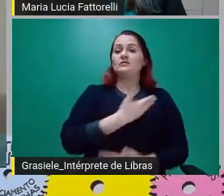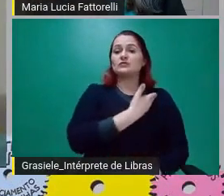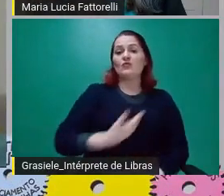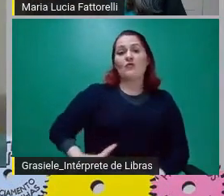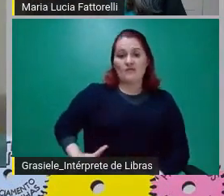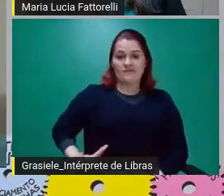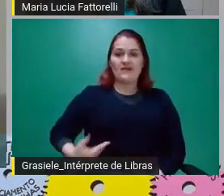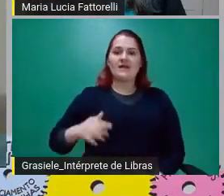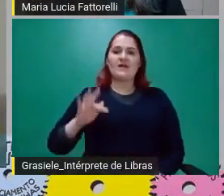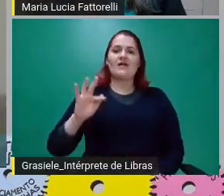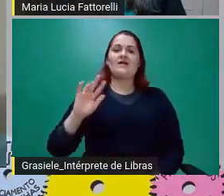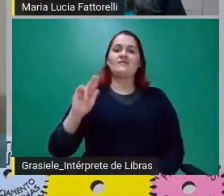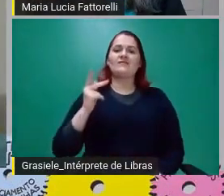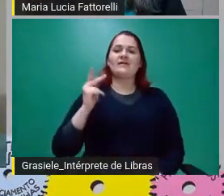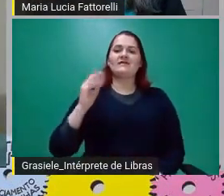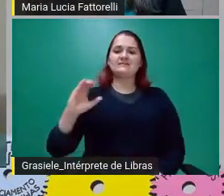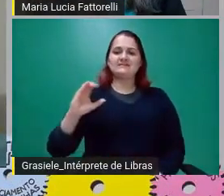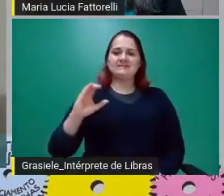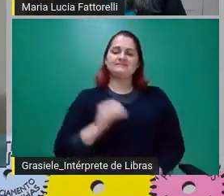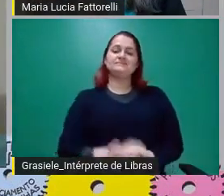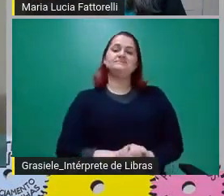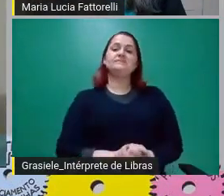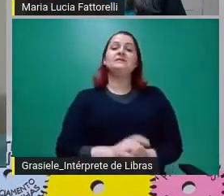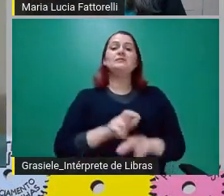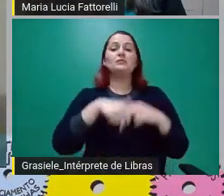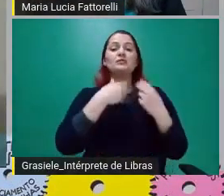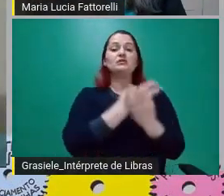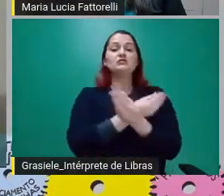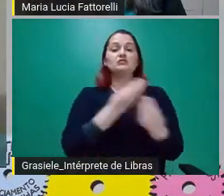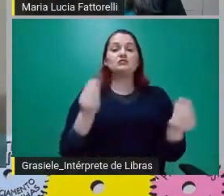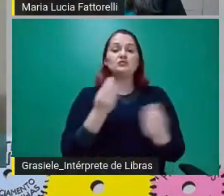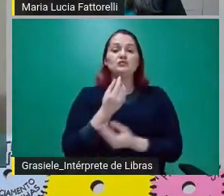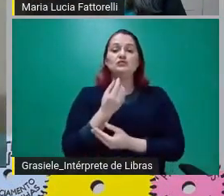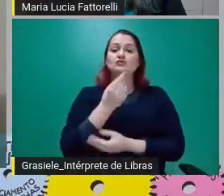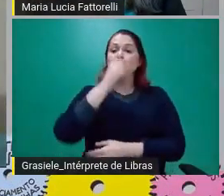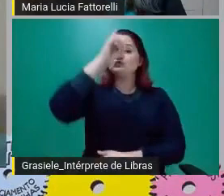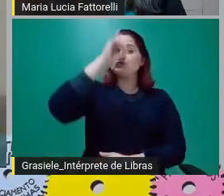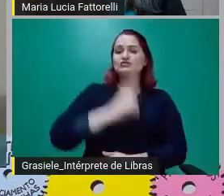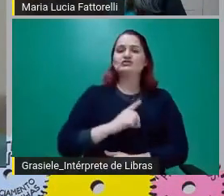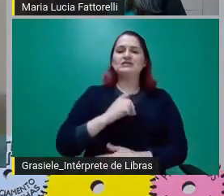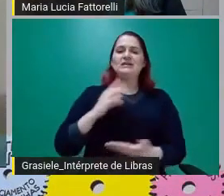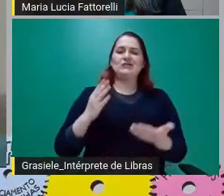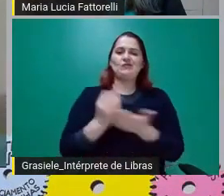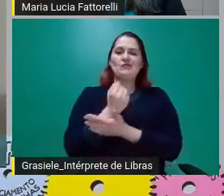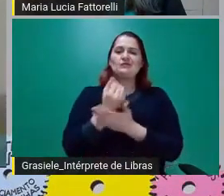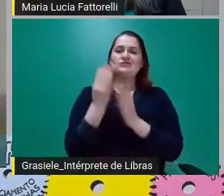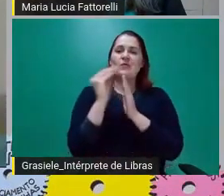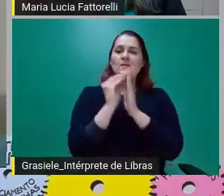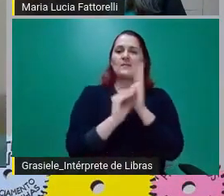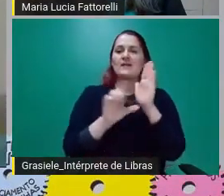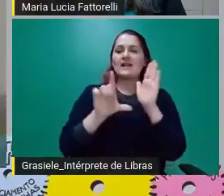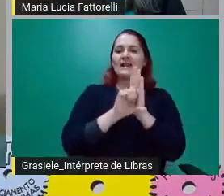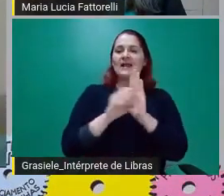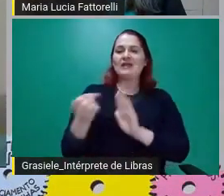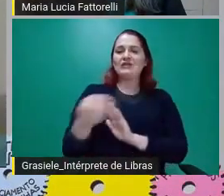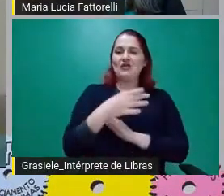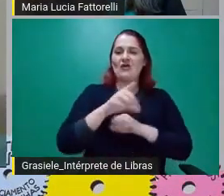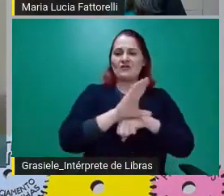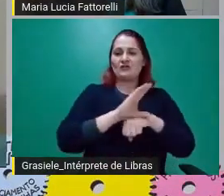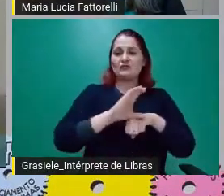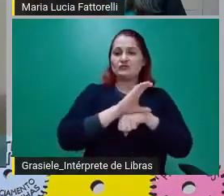Mello, fazendo com que muitos dos direitos conquistados na Constituição não saíssem do papel, né, não